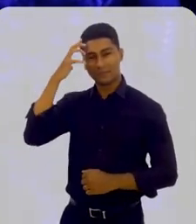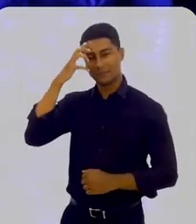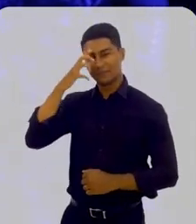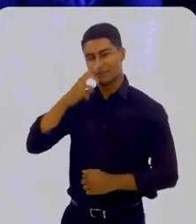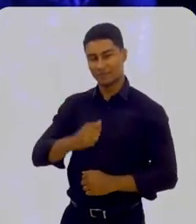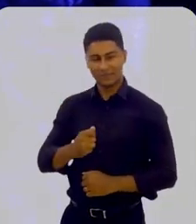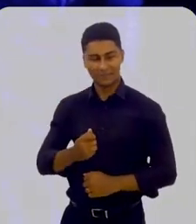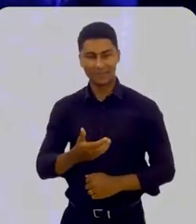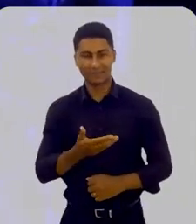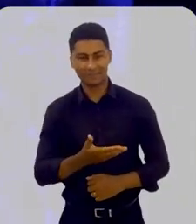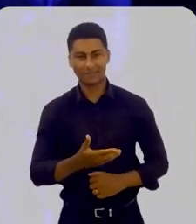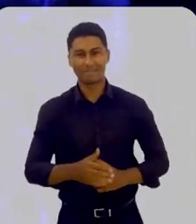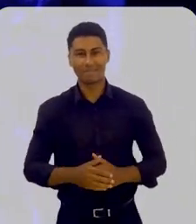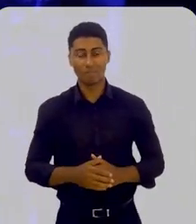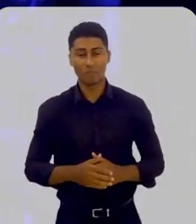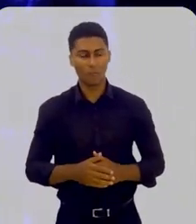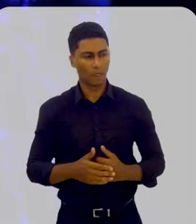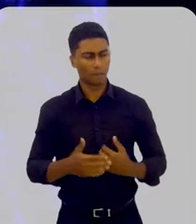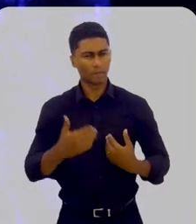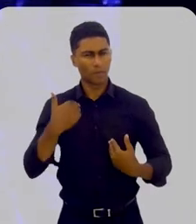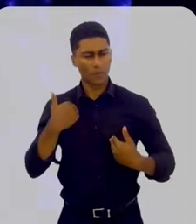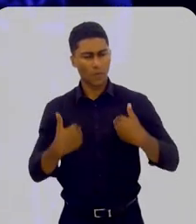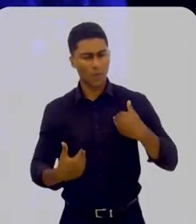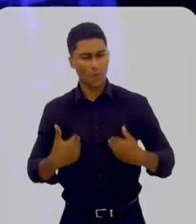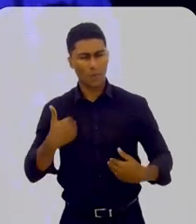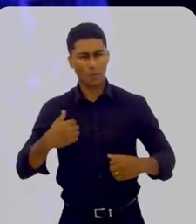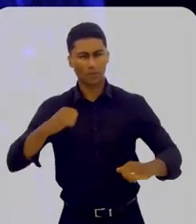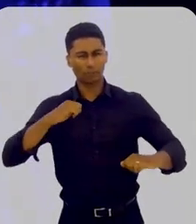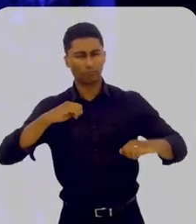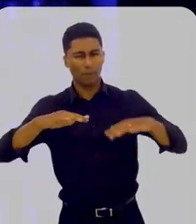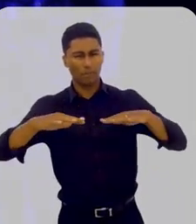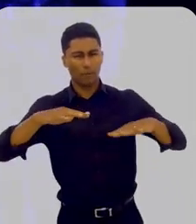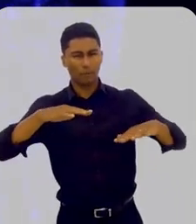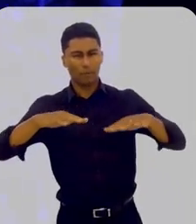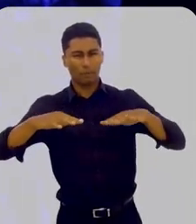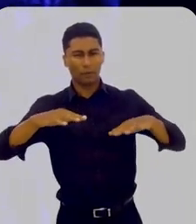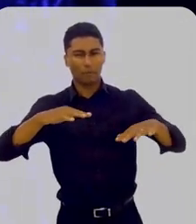beleza do seu corpo em movimento